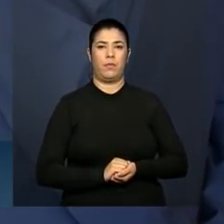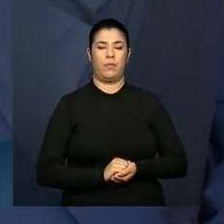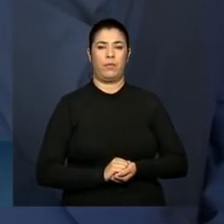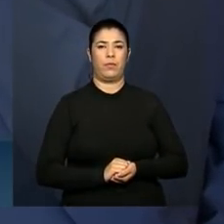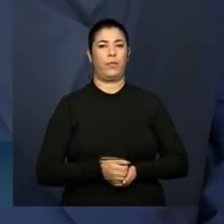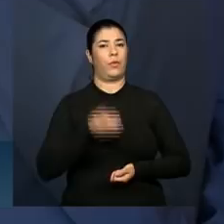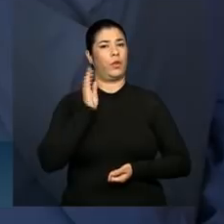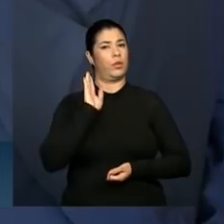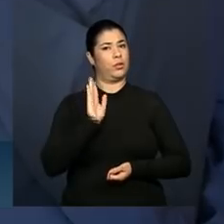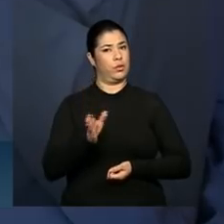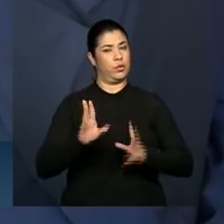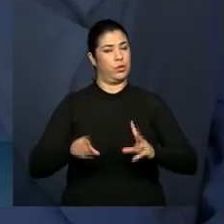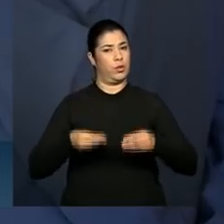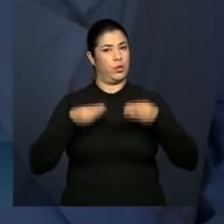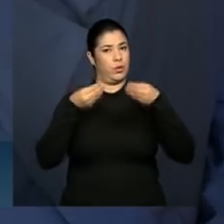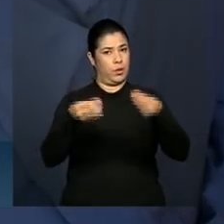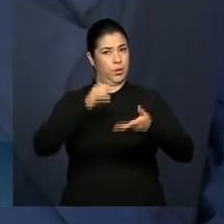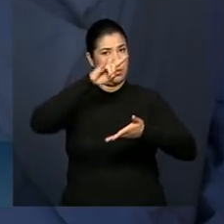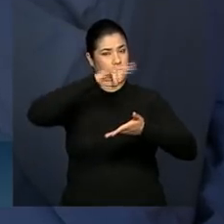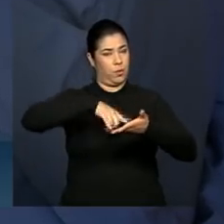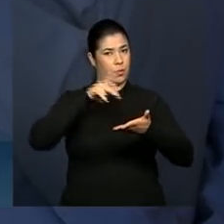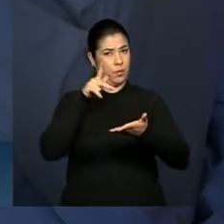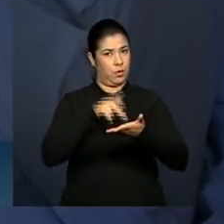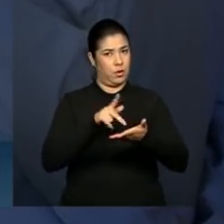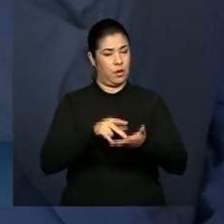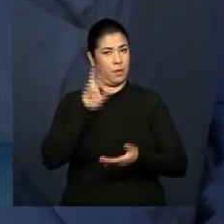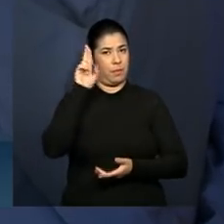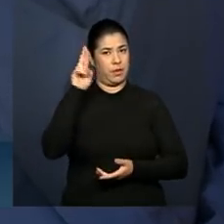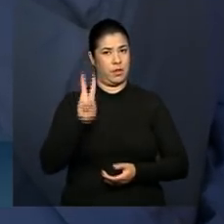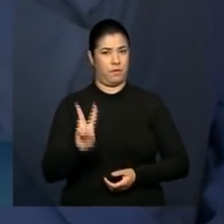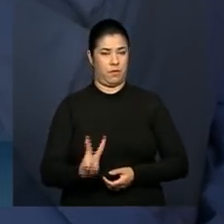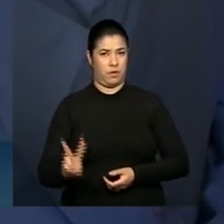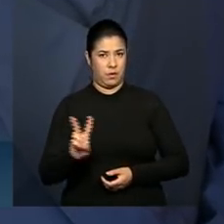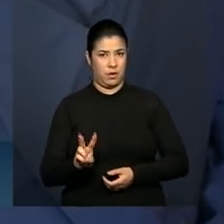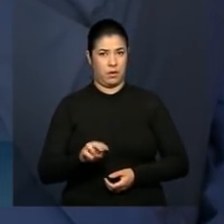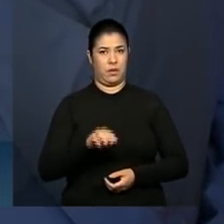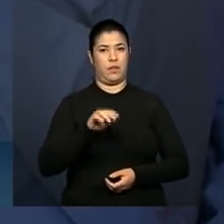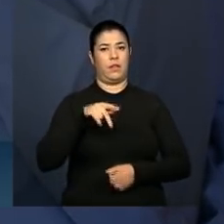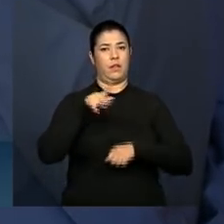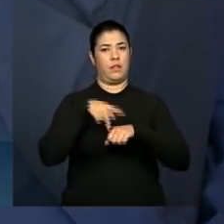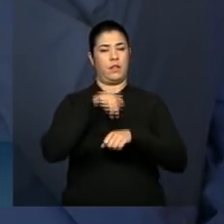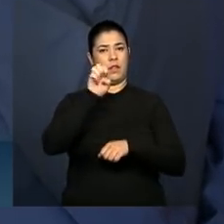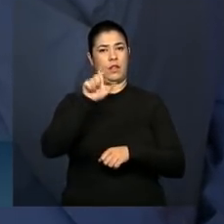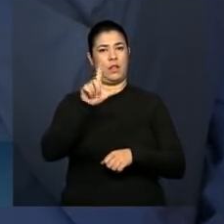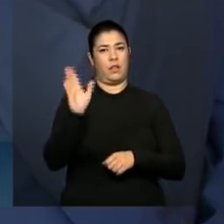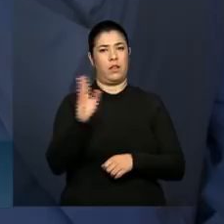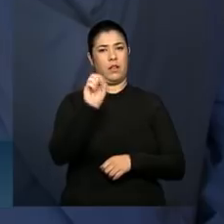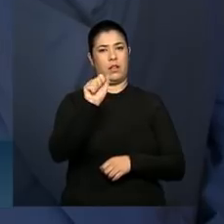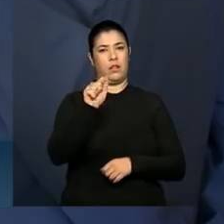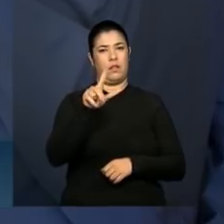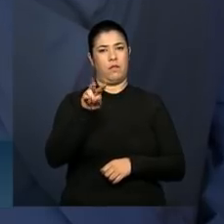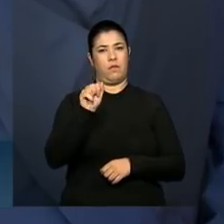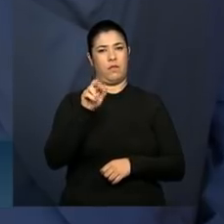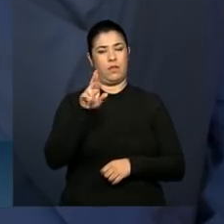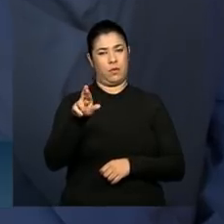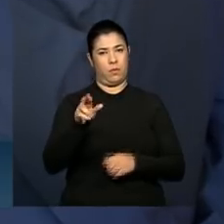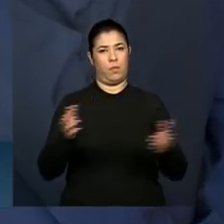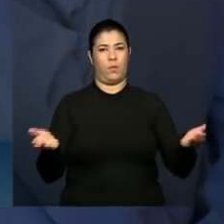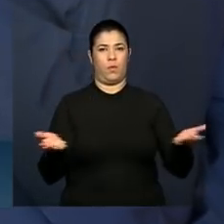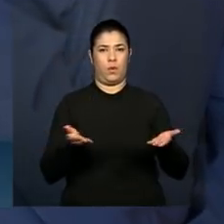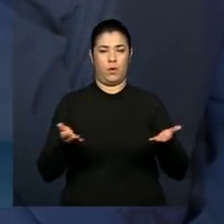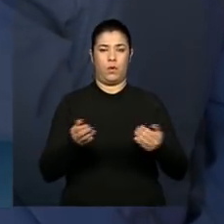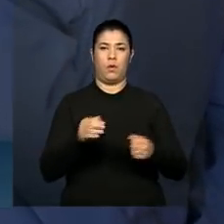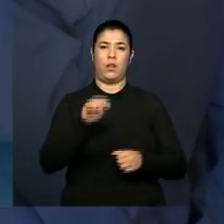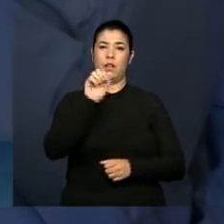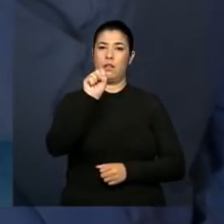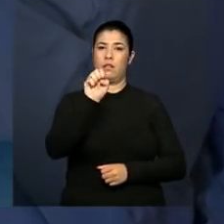Já fizeram a entrega representantes da Venezuela, El Salvador, Senegal e agora a Grécia.